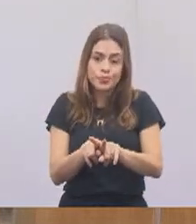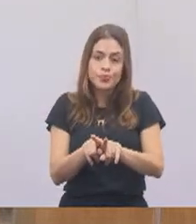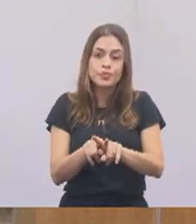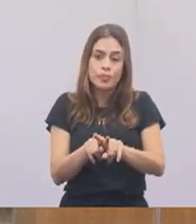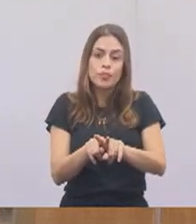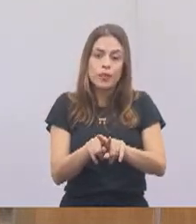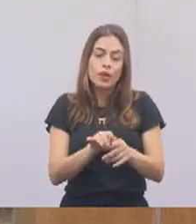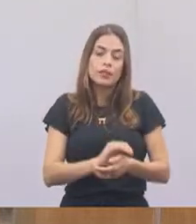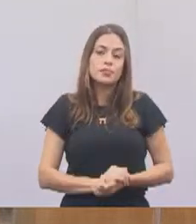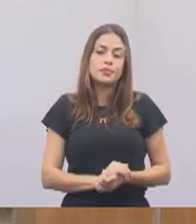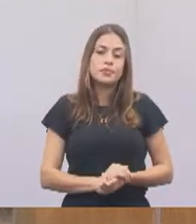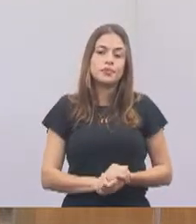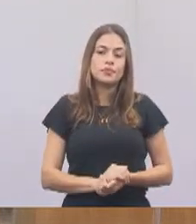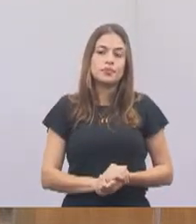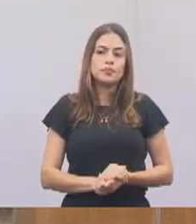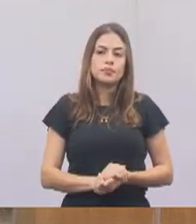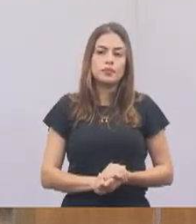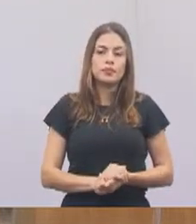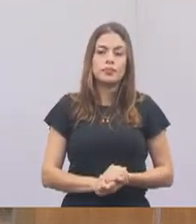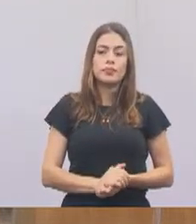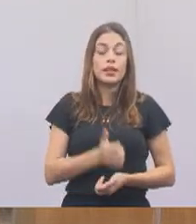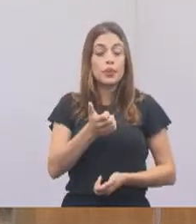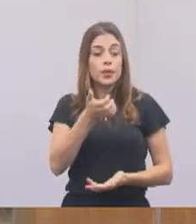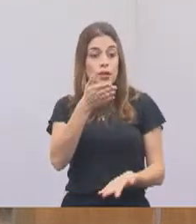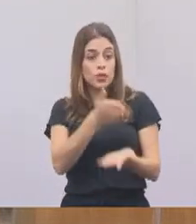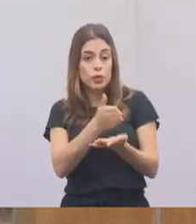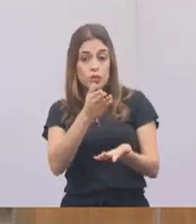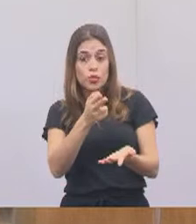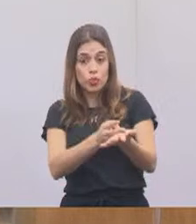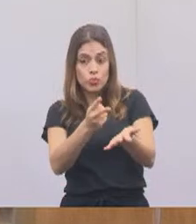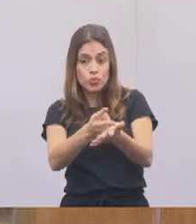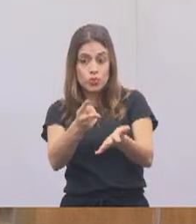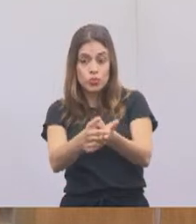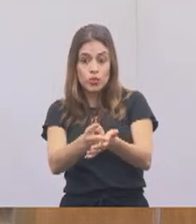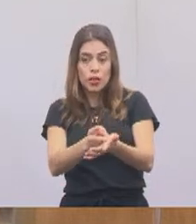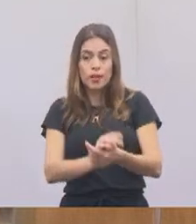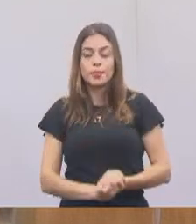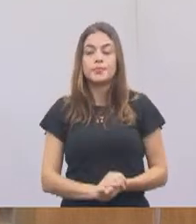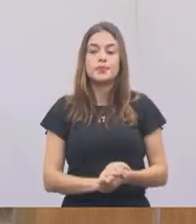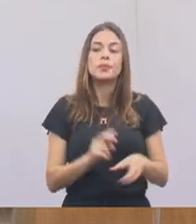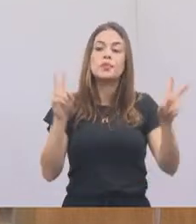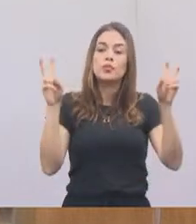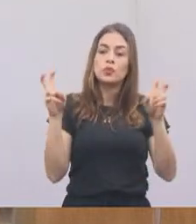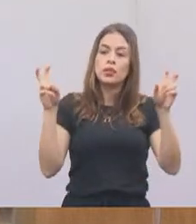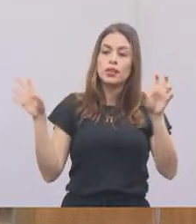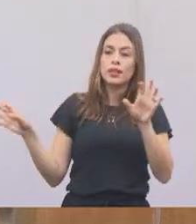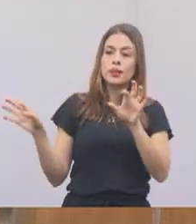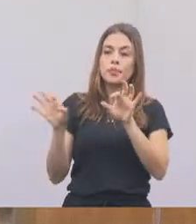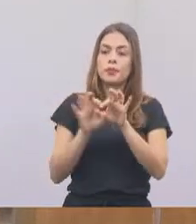nessa legislação. E eu quero continuar no tema ligado